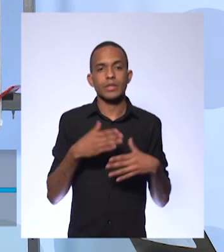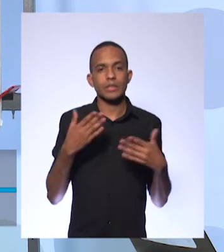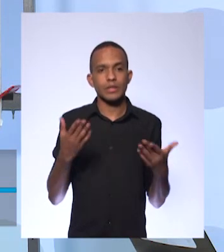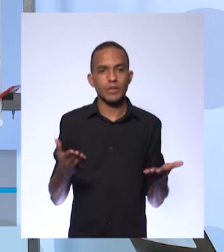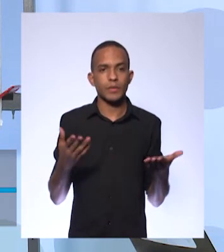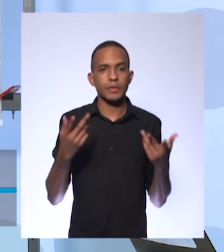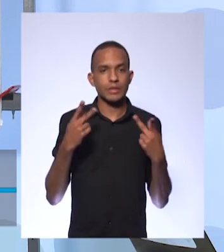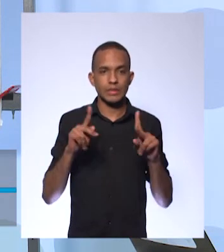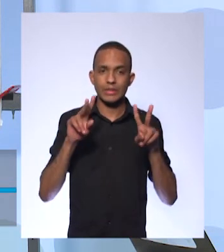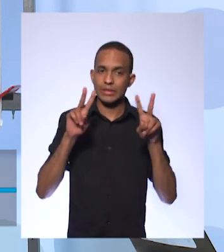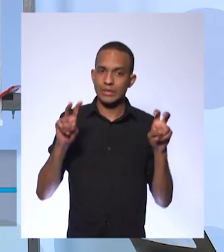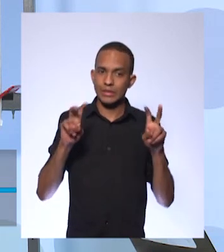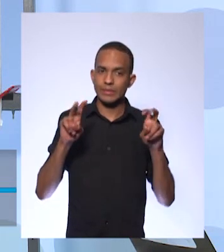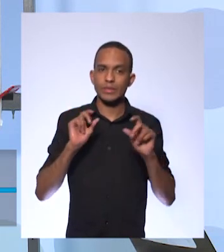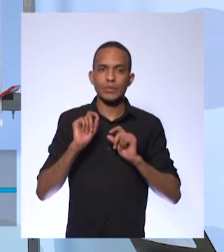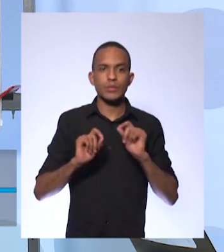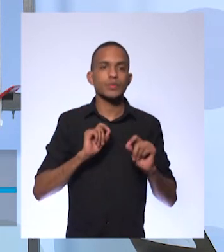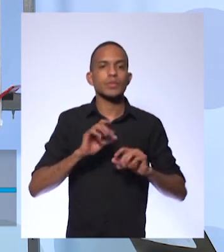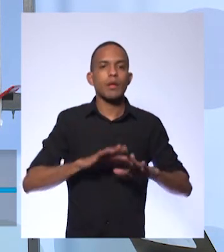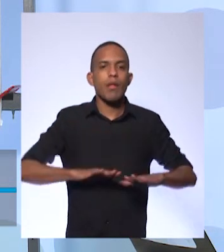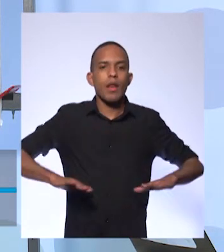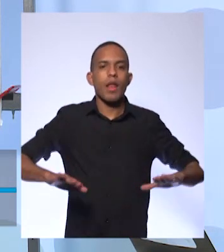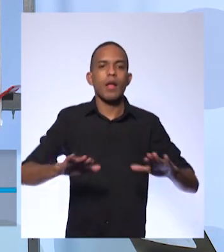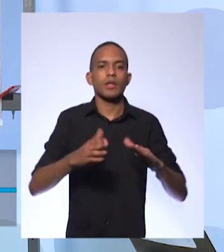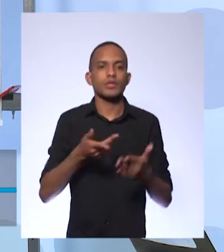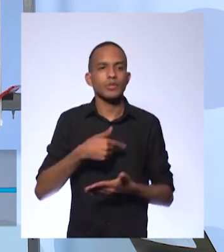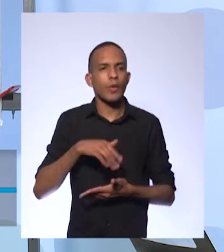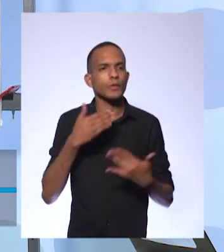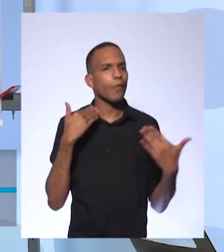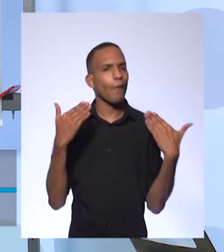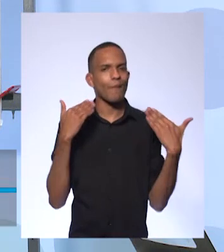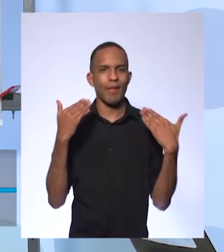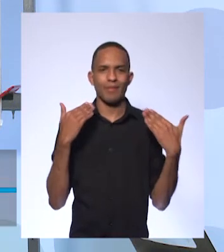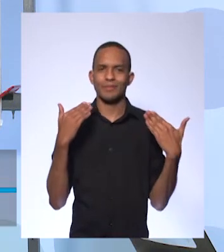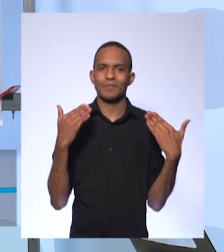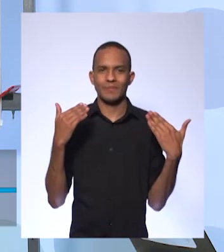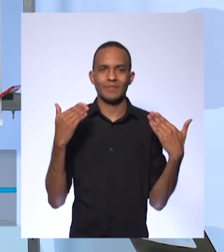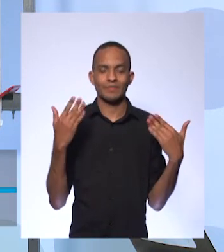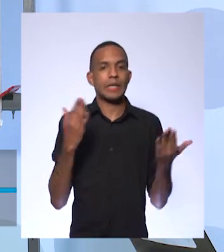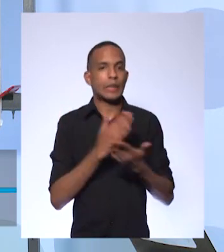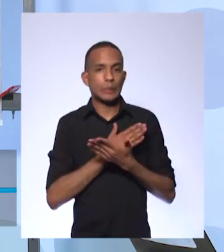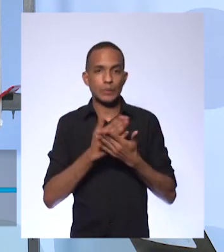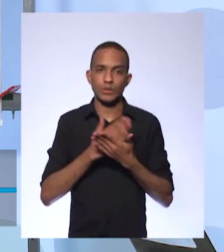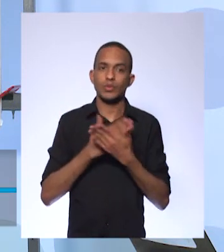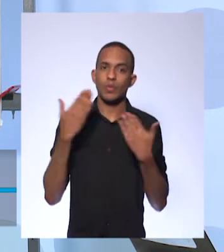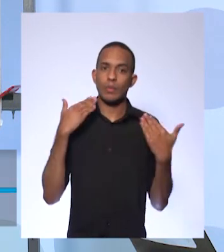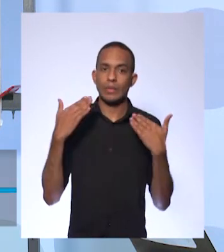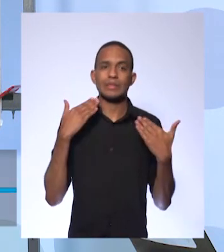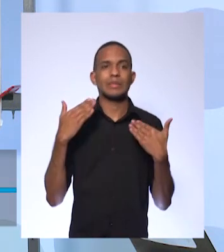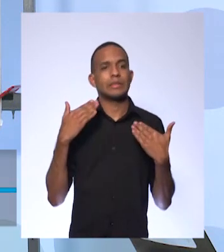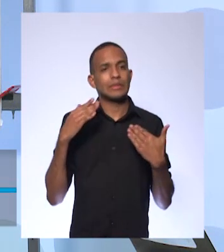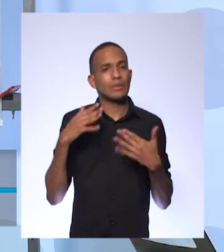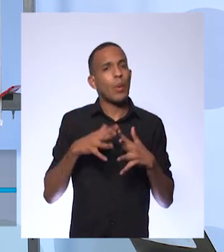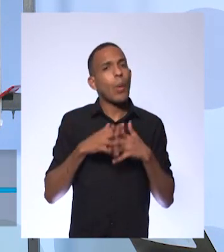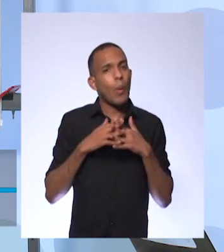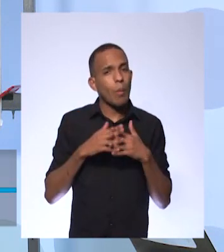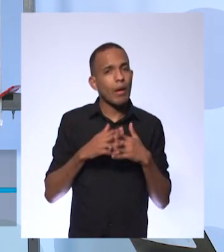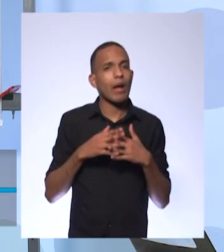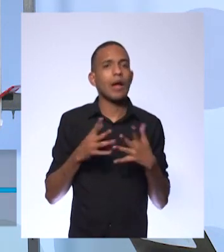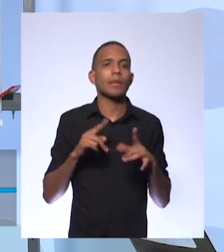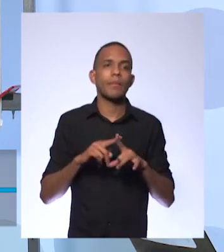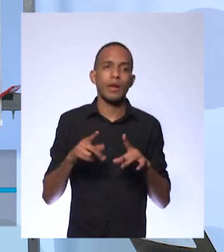essa questão ela é uma questão para fazer comparação, né? E às vezes fazer a comparação é um pouco mais complicadinho, sim,